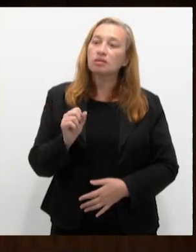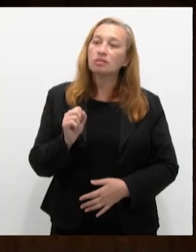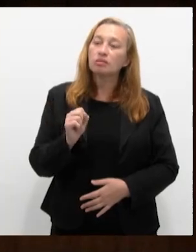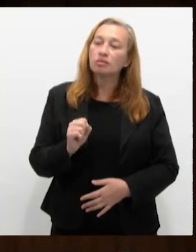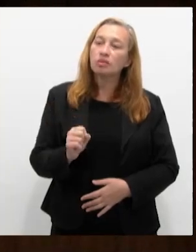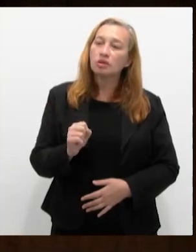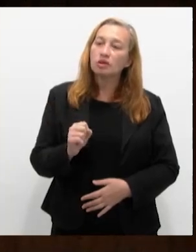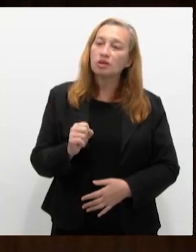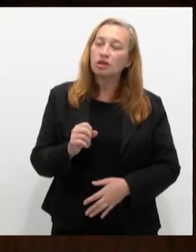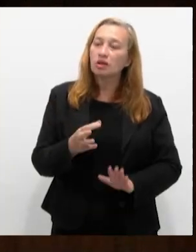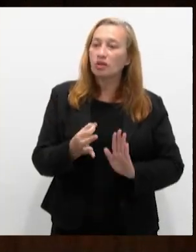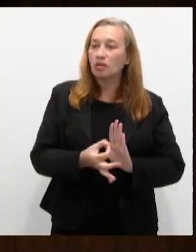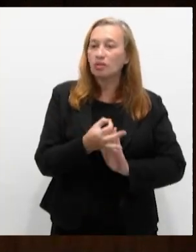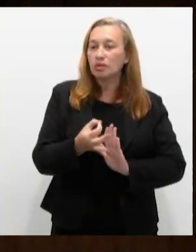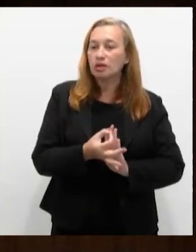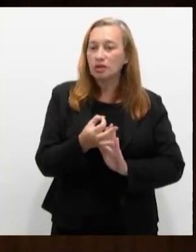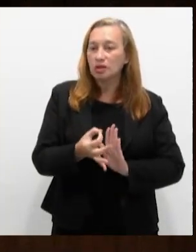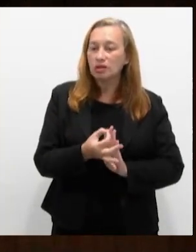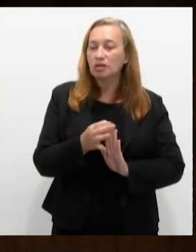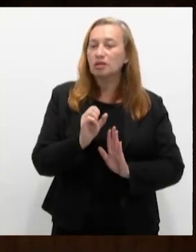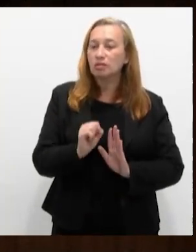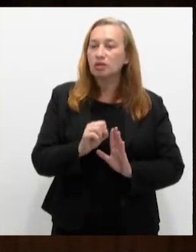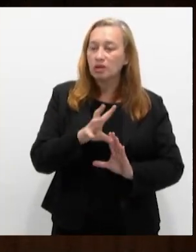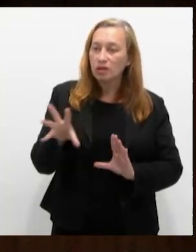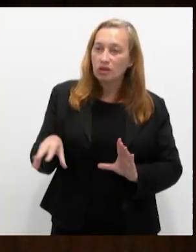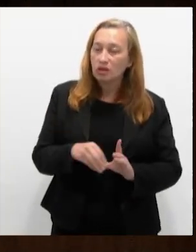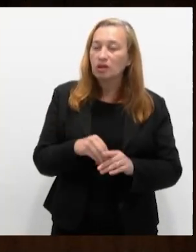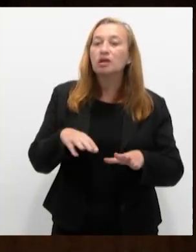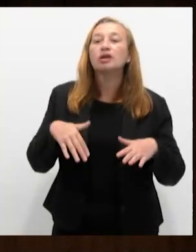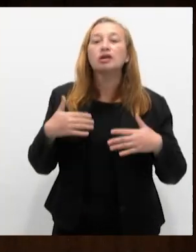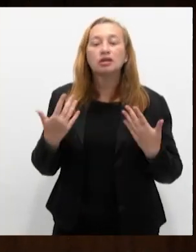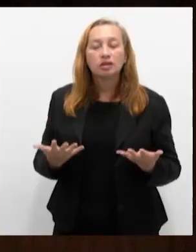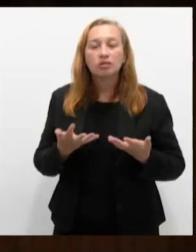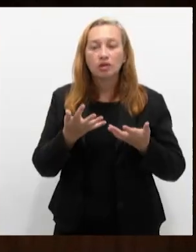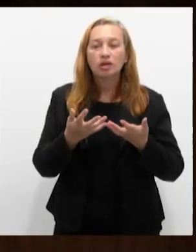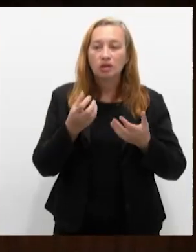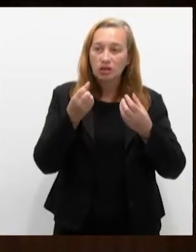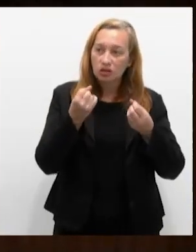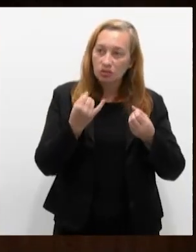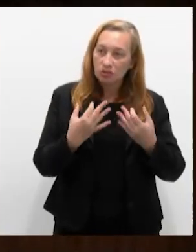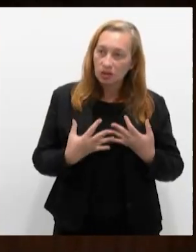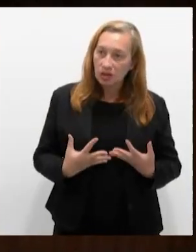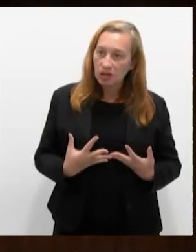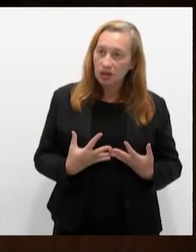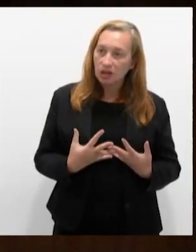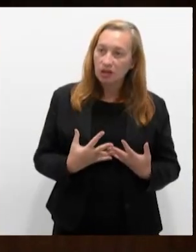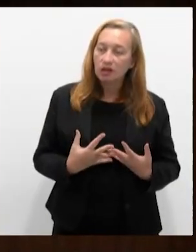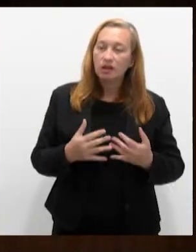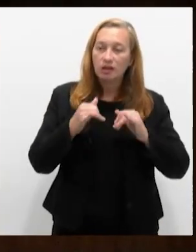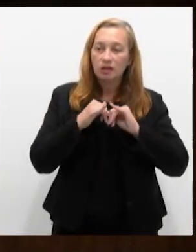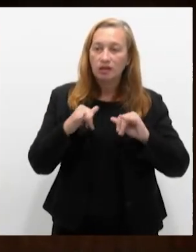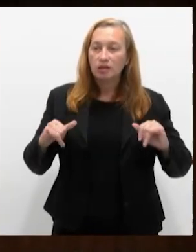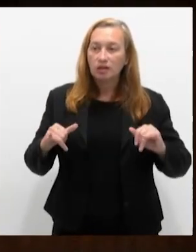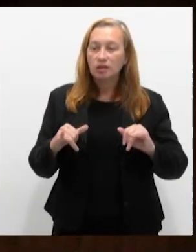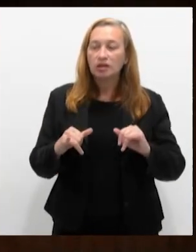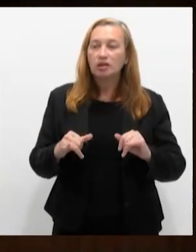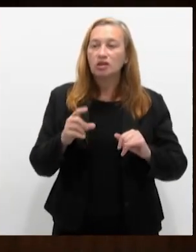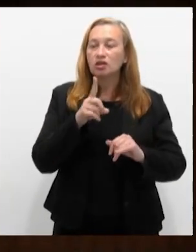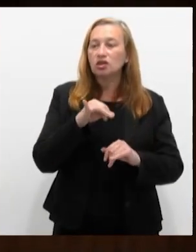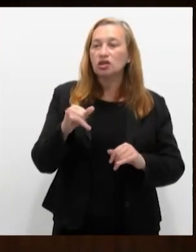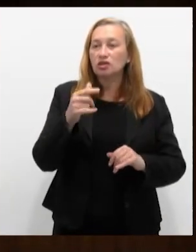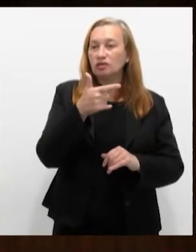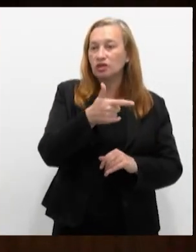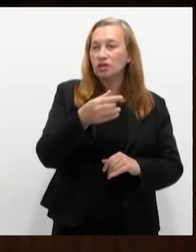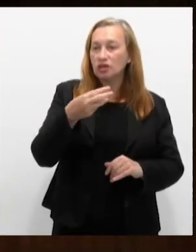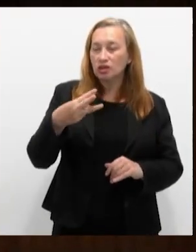poderem dar sugestões e elas serem incorporadas. Então, é isso que eu queria explicar, anunciar, a audiência do dia